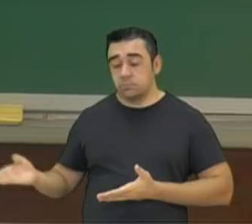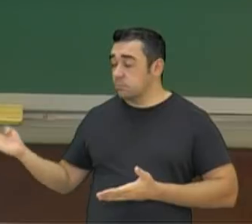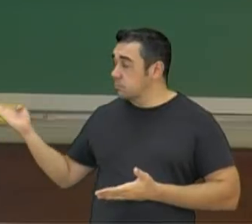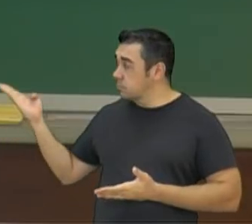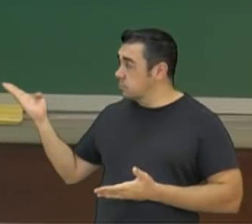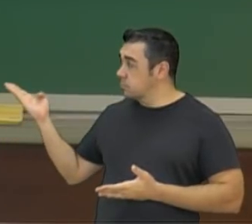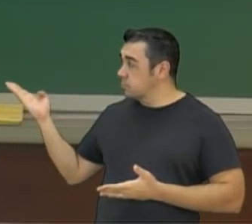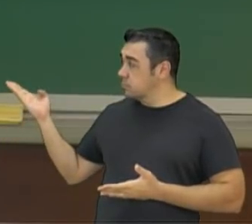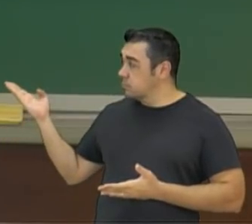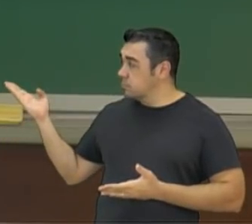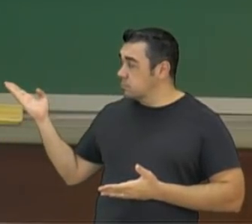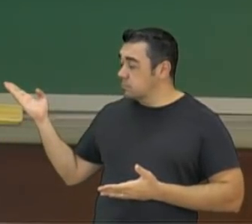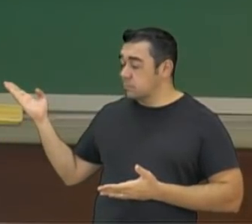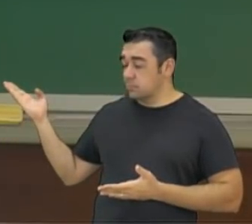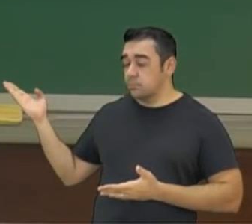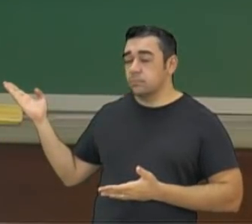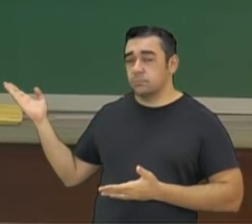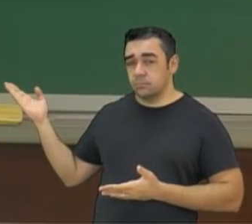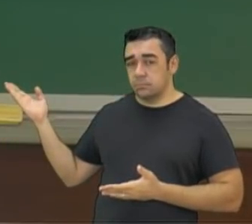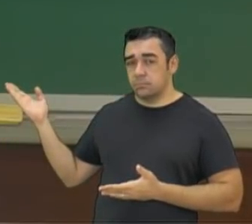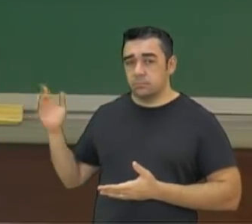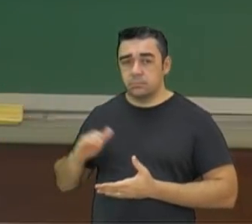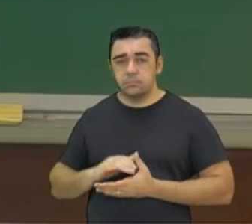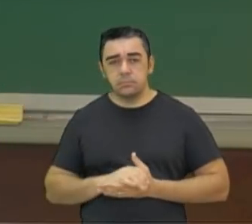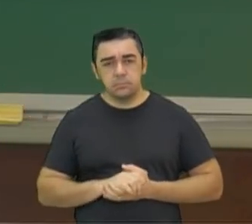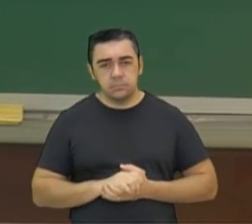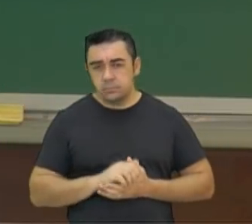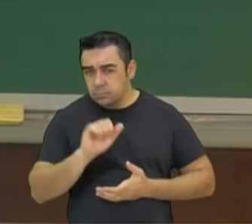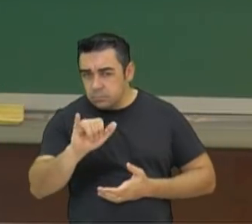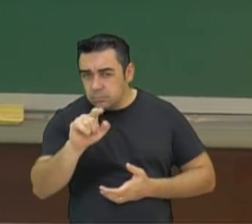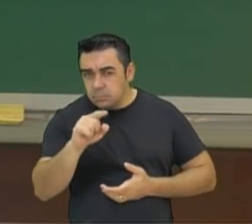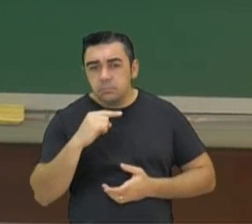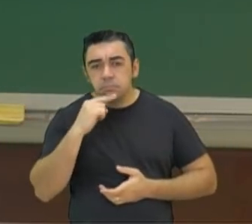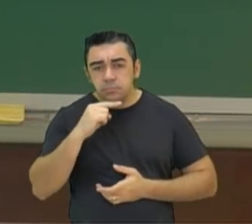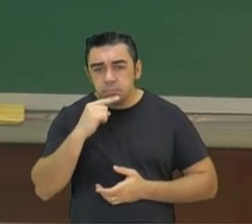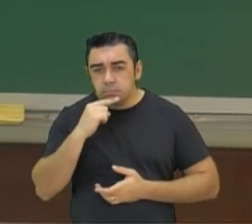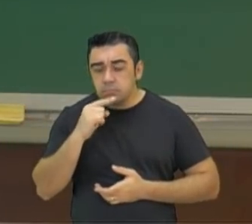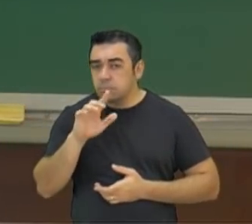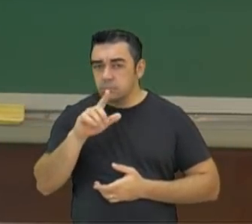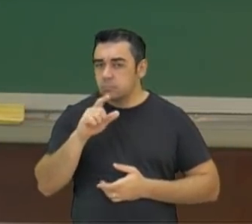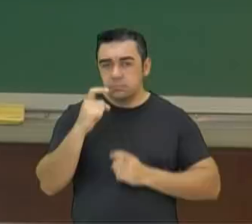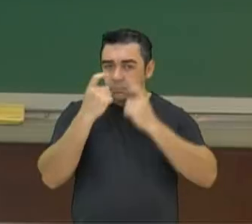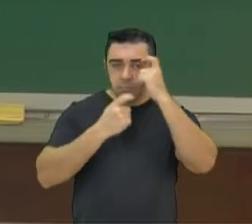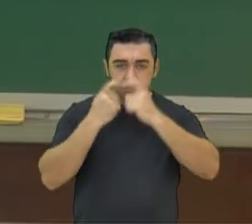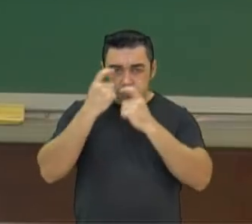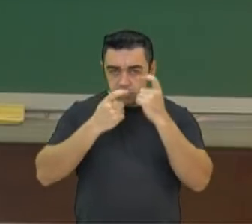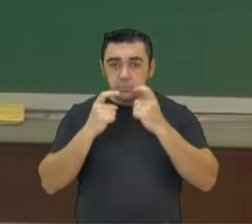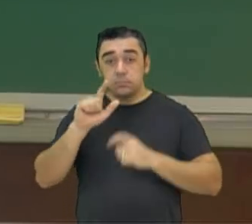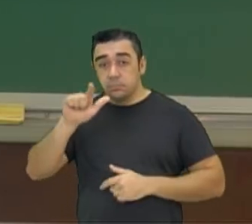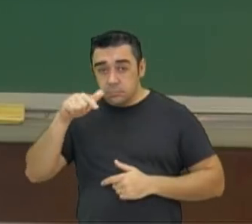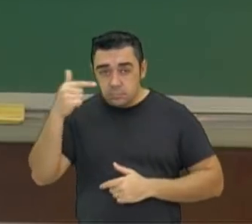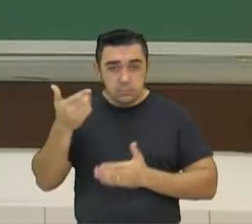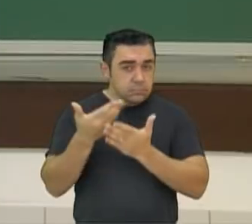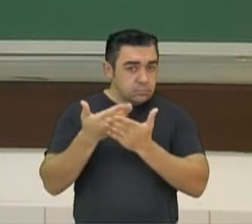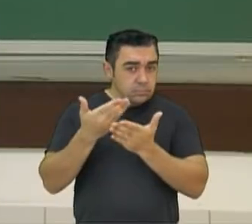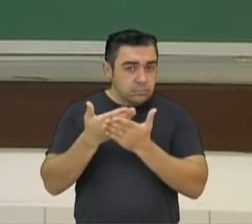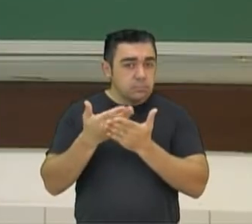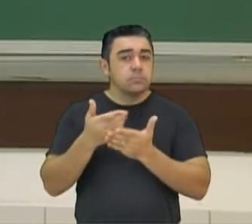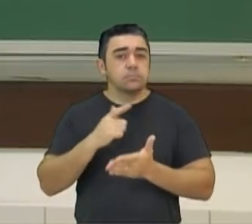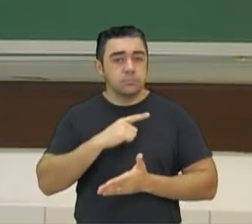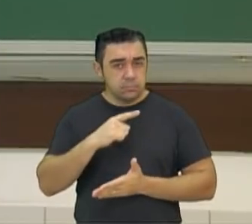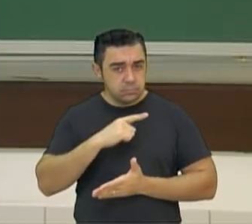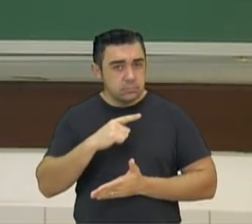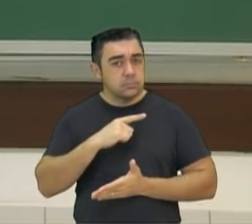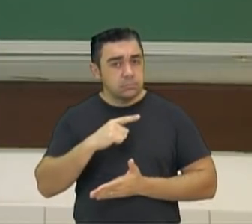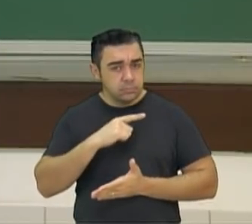quadrado mais 10x mais 25. Se ficou alguma dúvida, não se preocupe, que na próxima aula